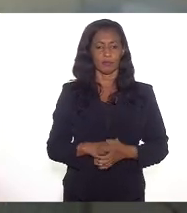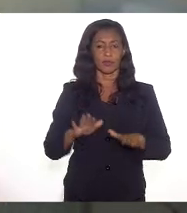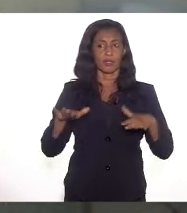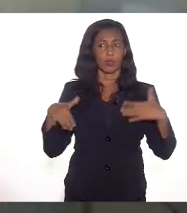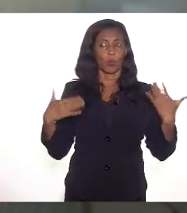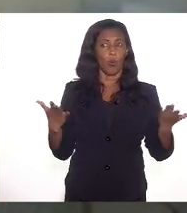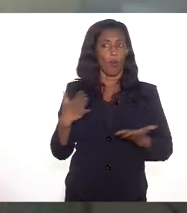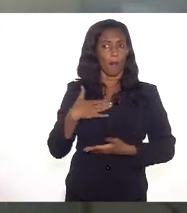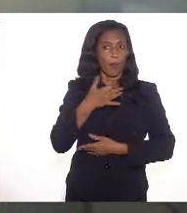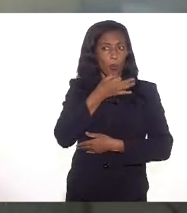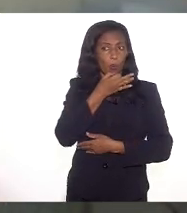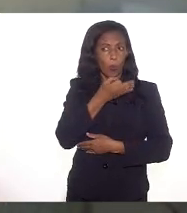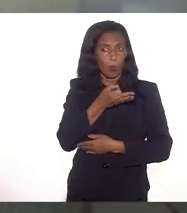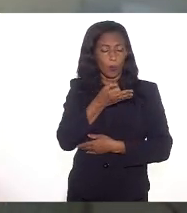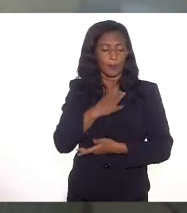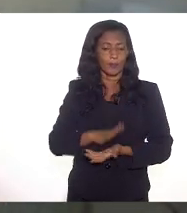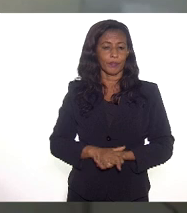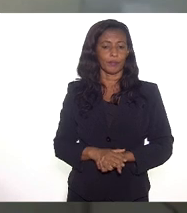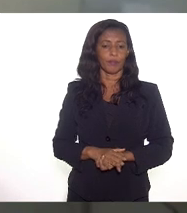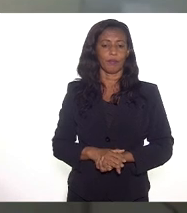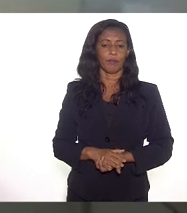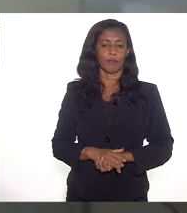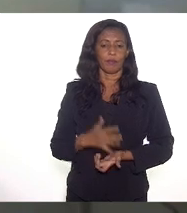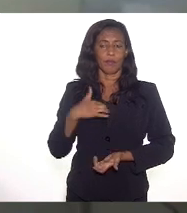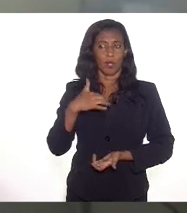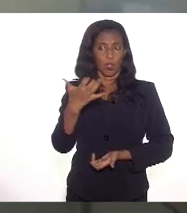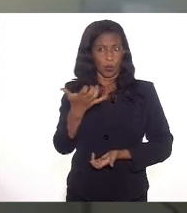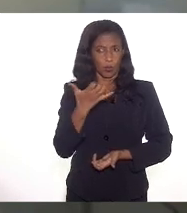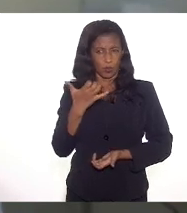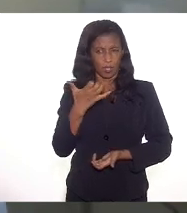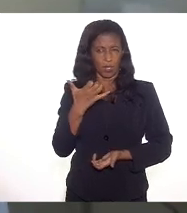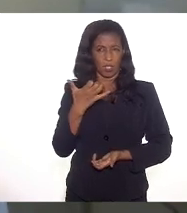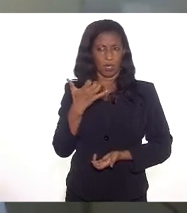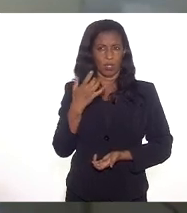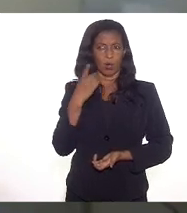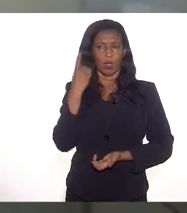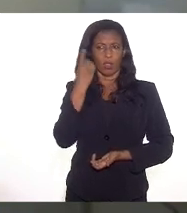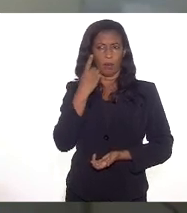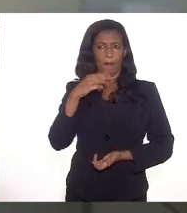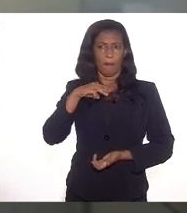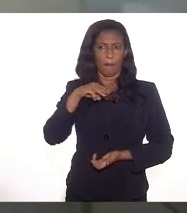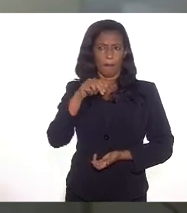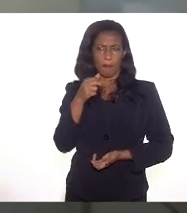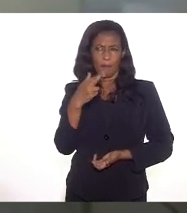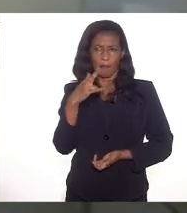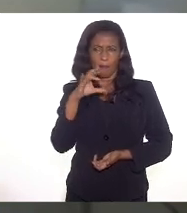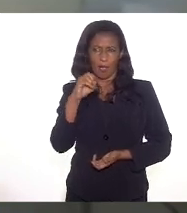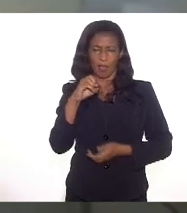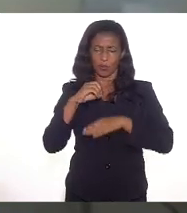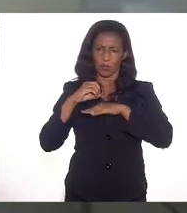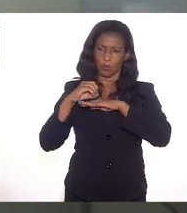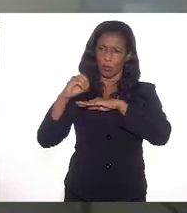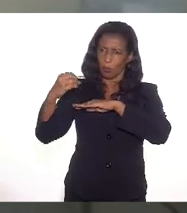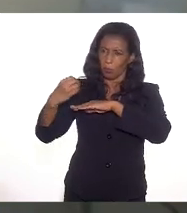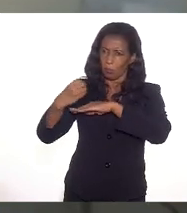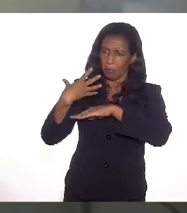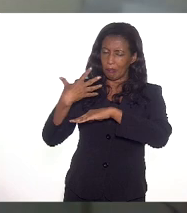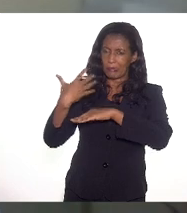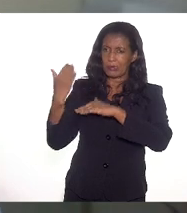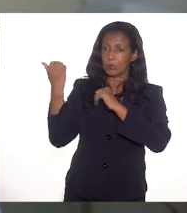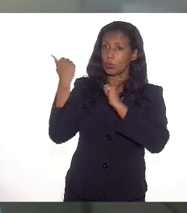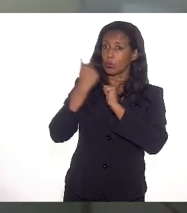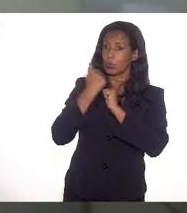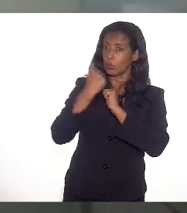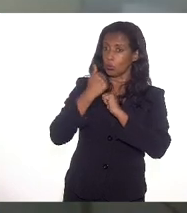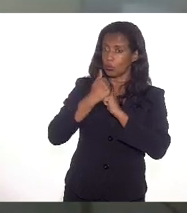minha sugestão? Eu queria que o deputado Márcio Lemos mandasse a sugestão dele de